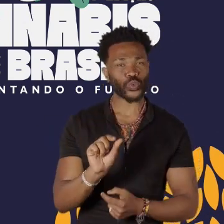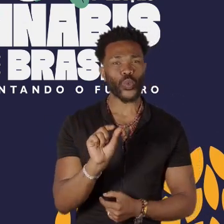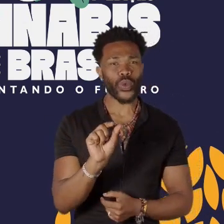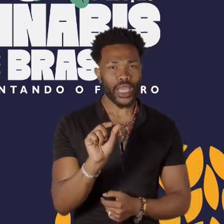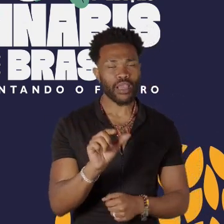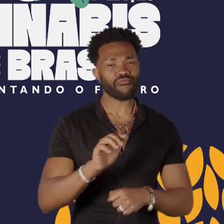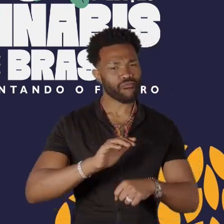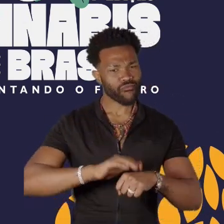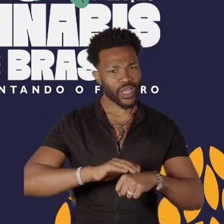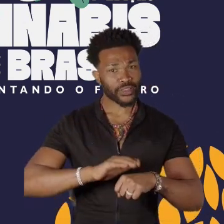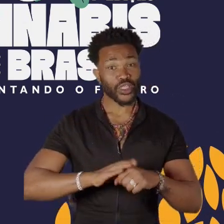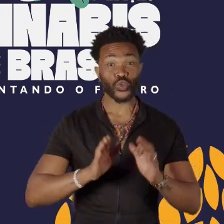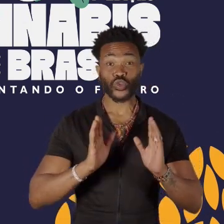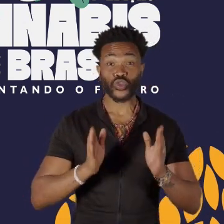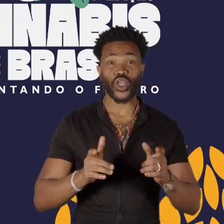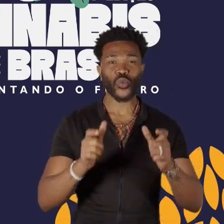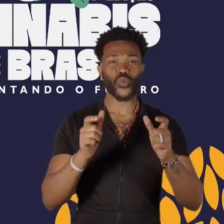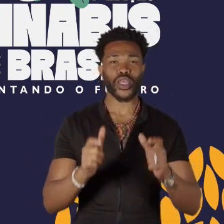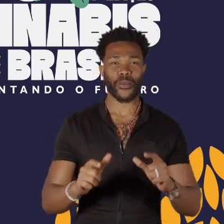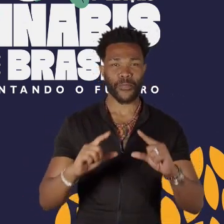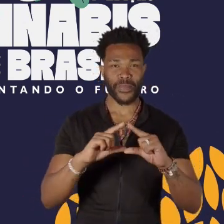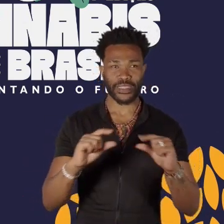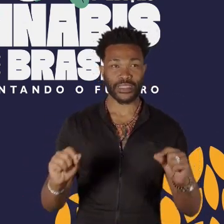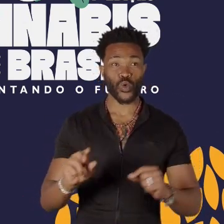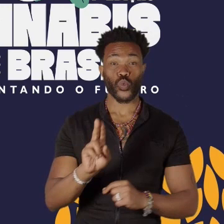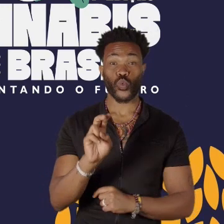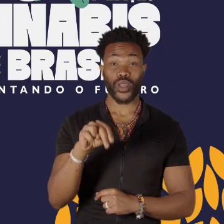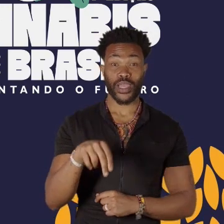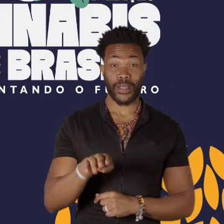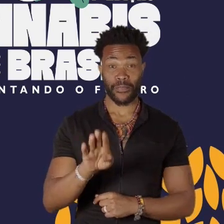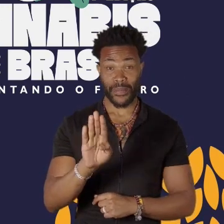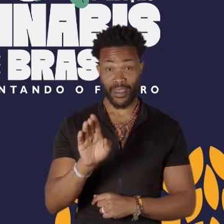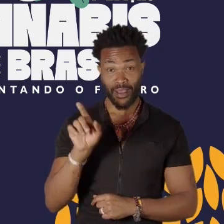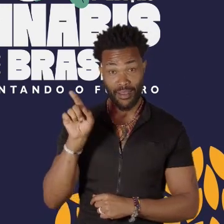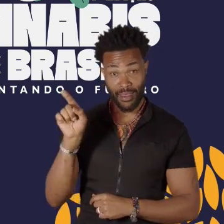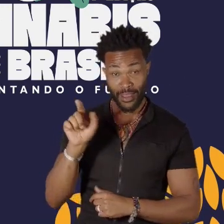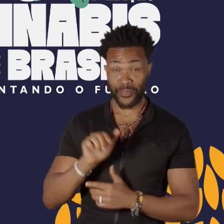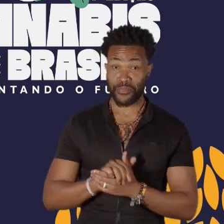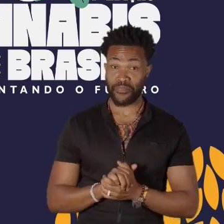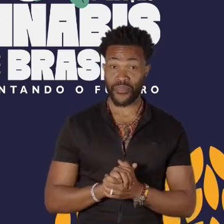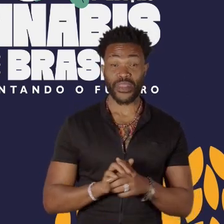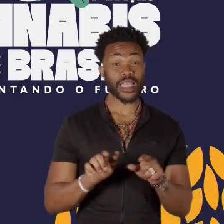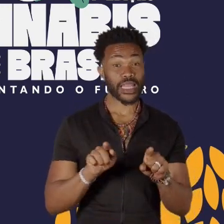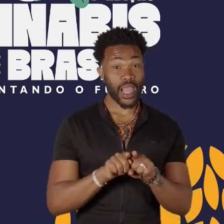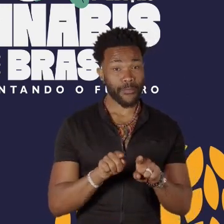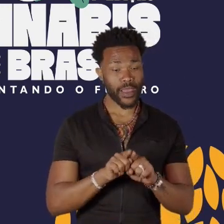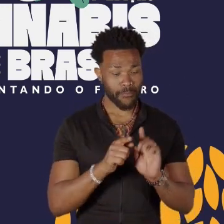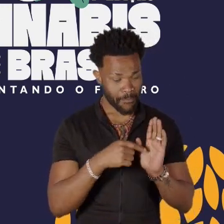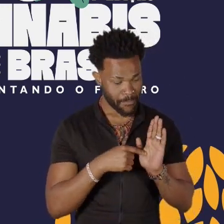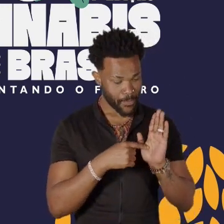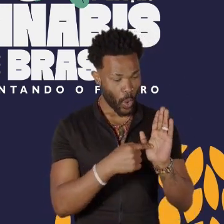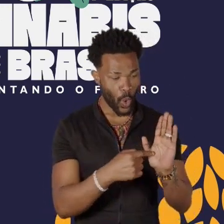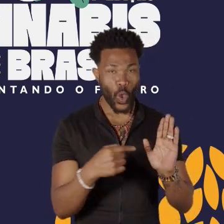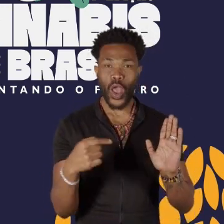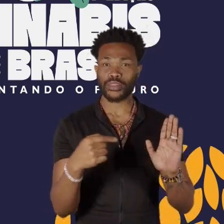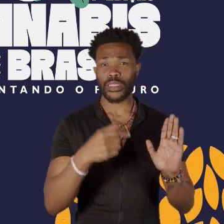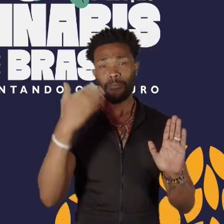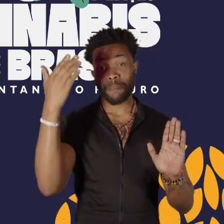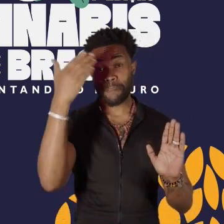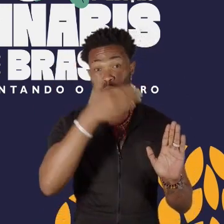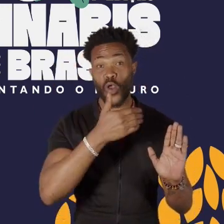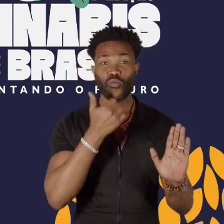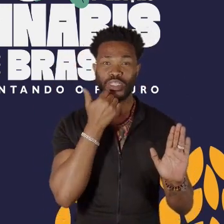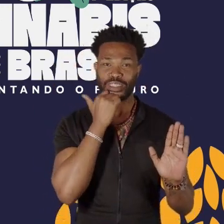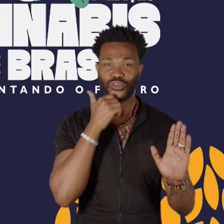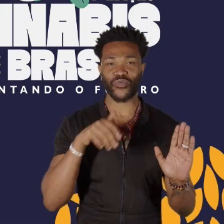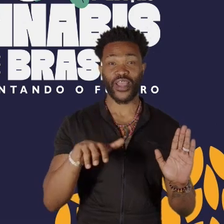você vem fazendo em Brasília, né, na UNB, na Universidade de Brasília, e que você apontasse um pouco as evidências científicas